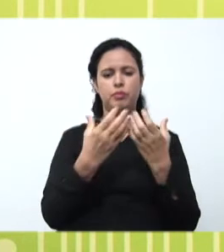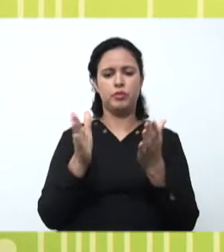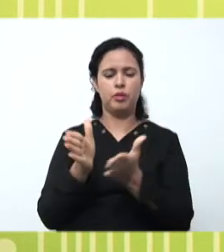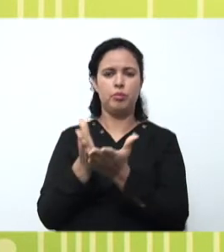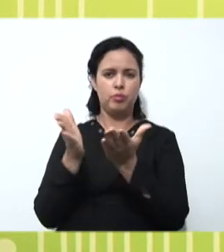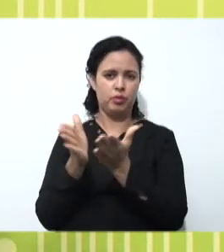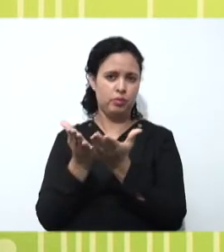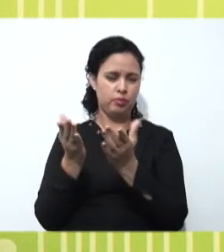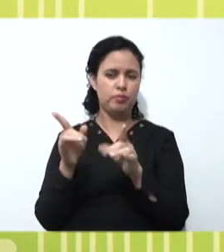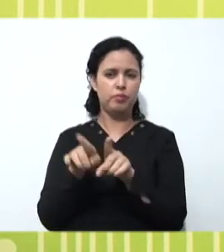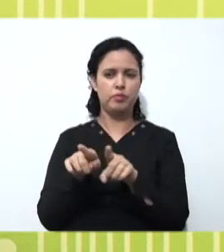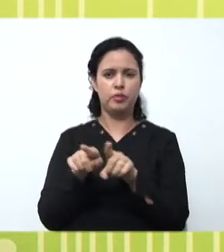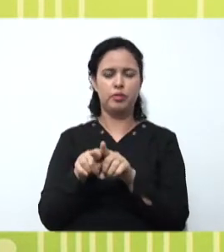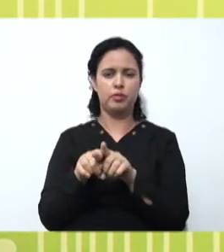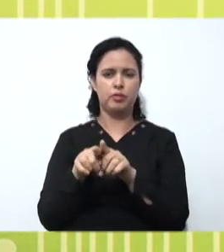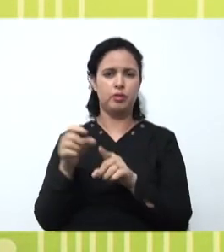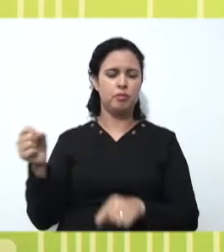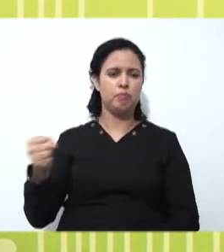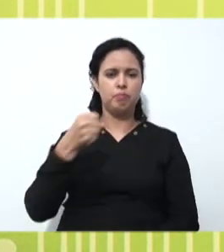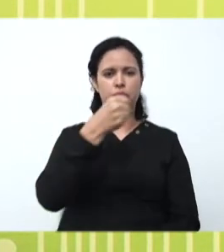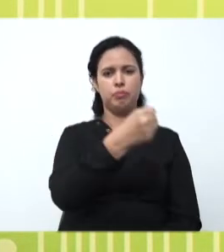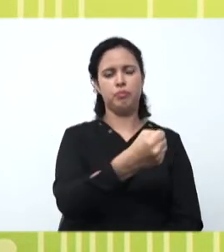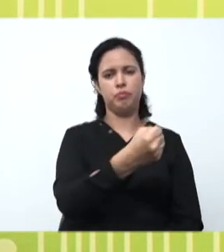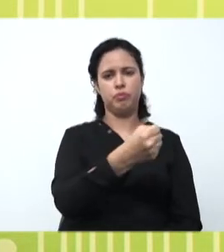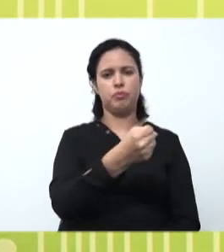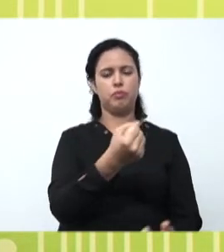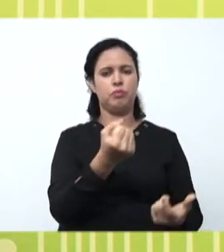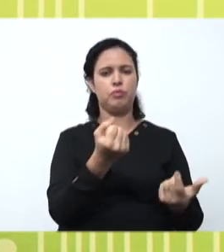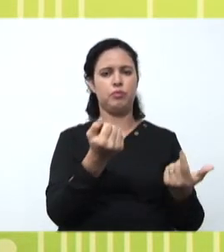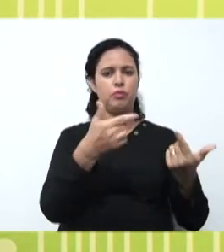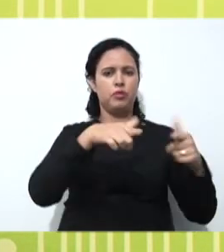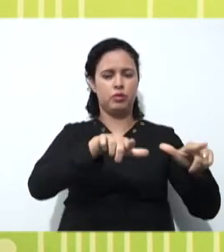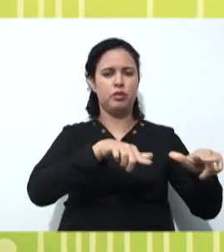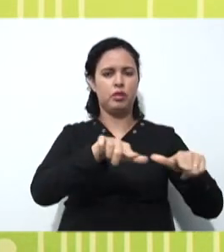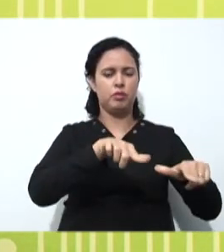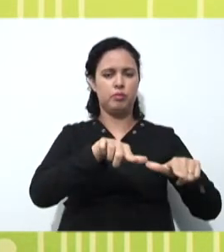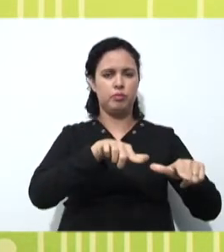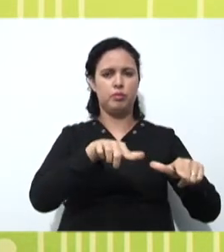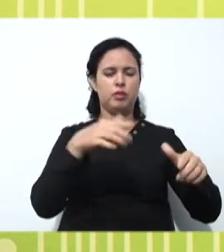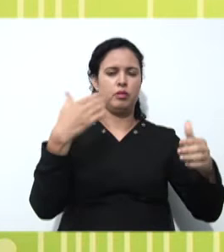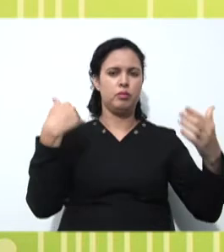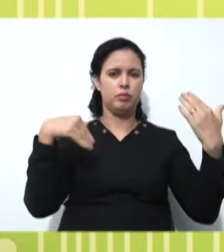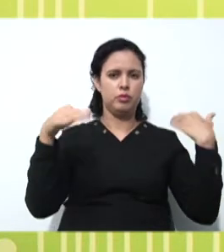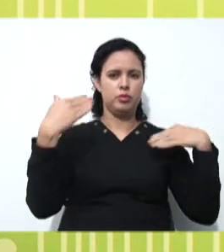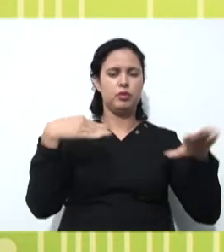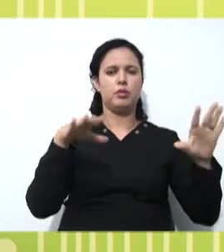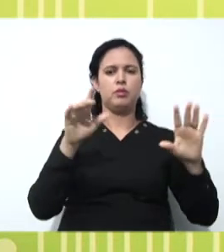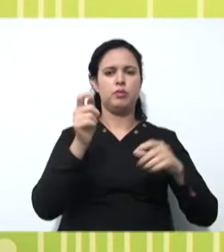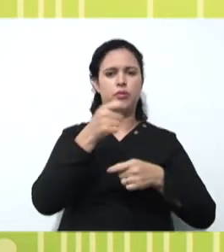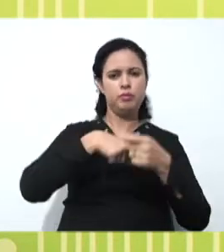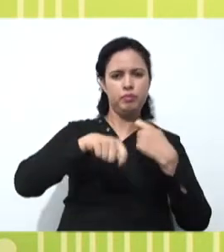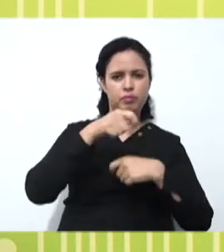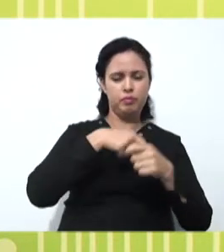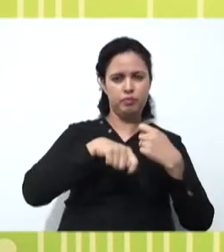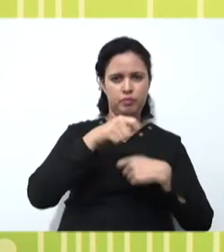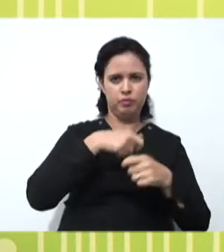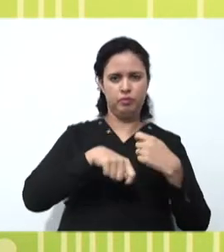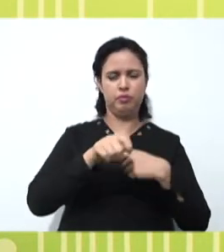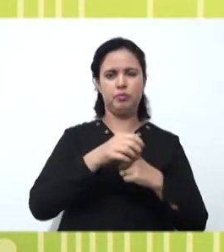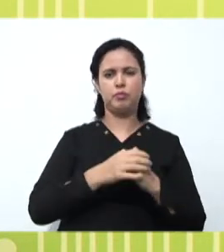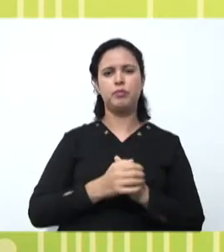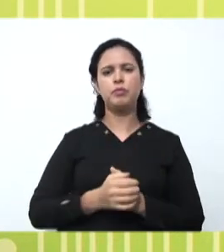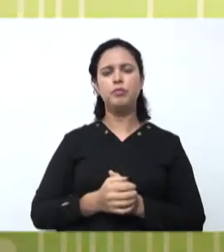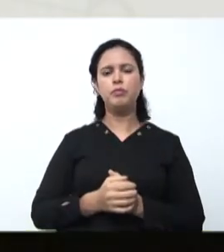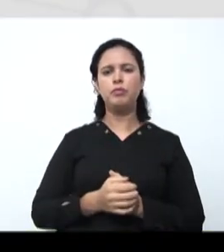pobres também a serem inseridas no contexto do turismo, do negócio, do mercado de turismo daquele